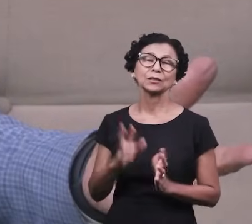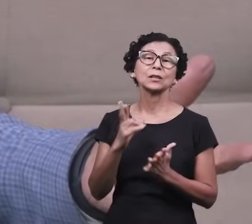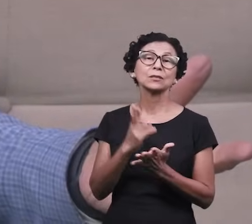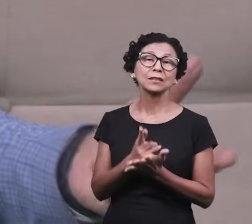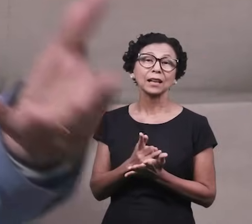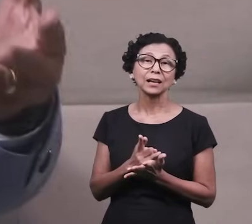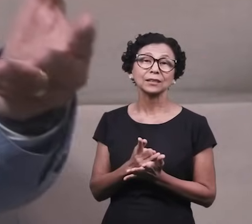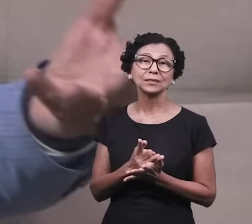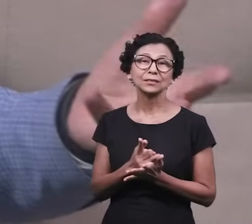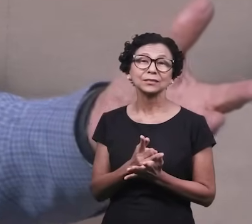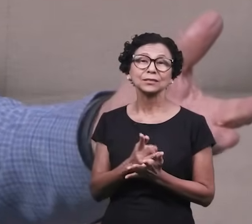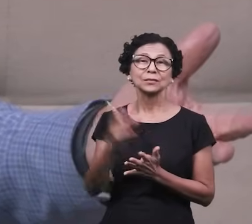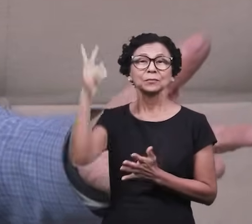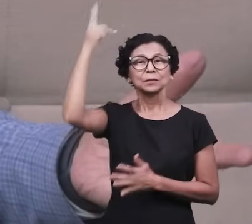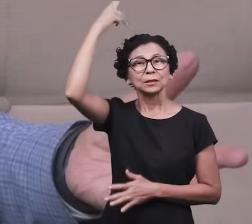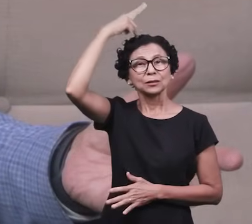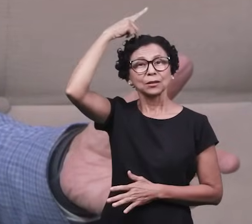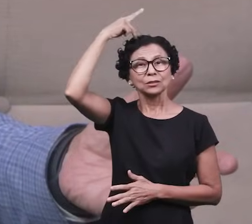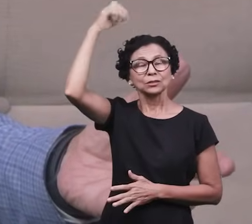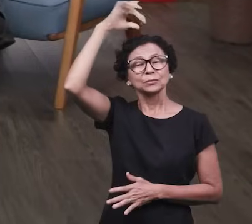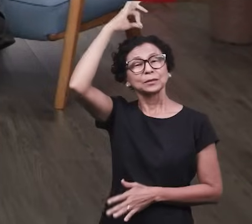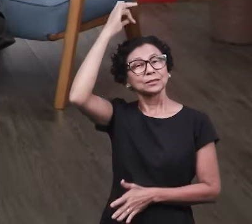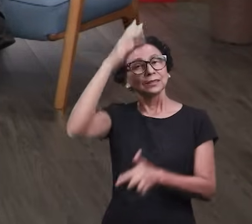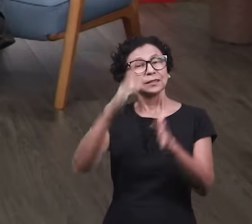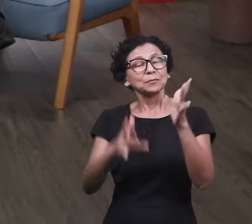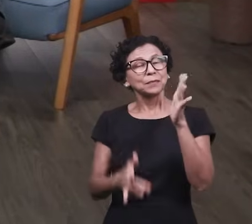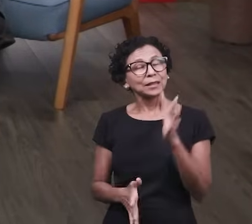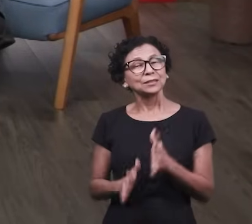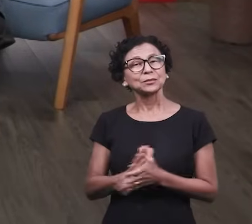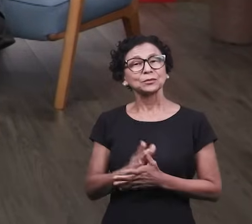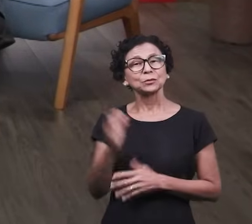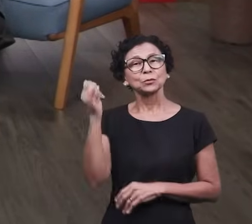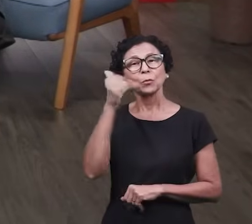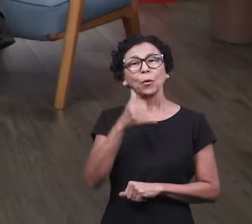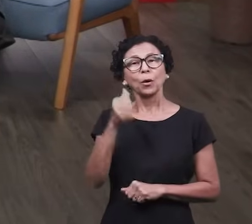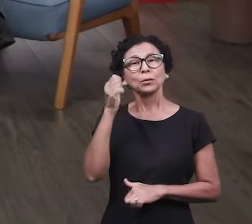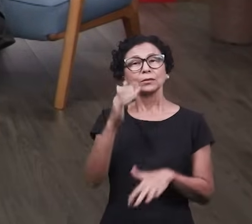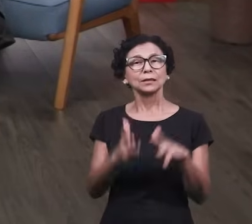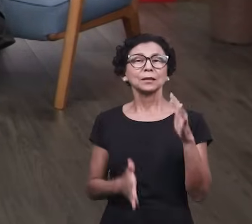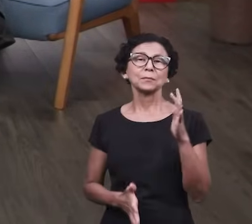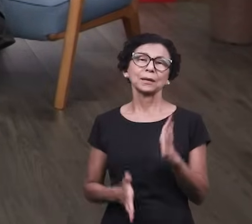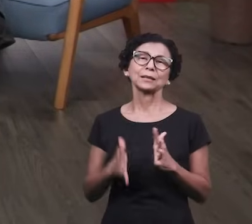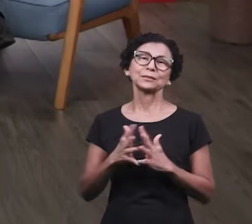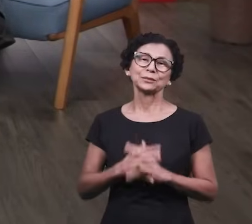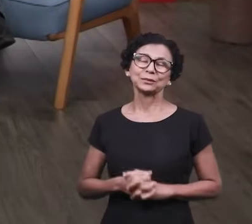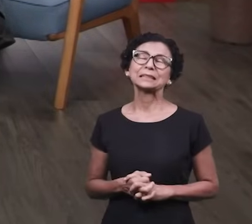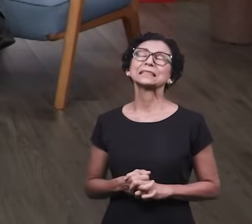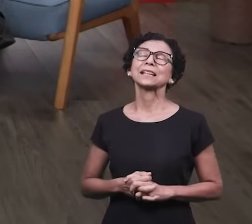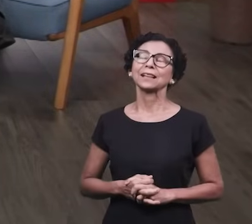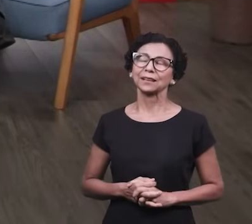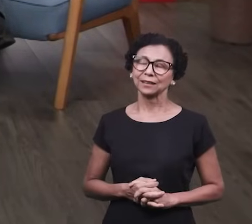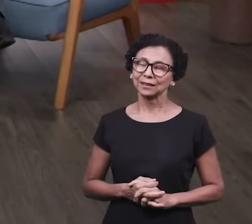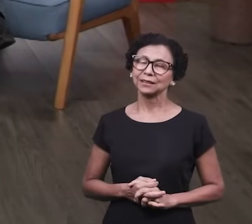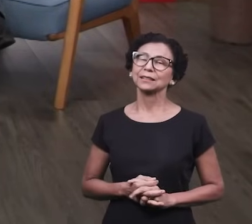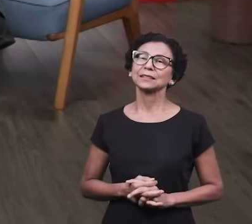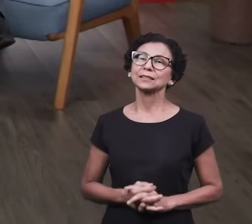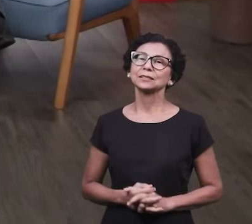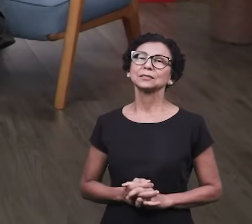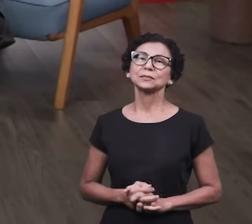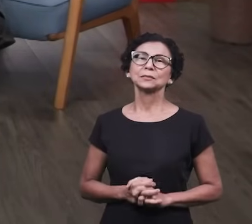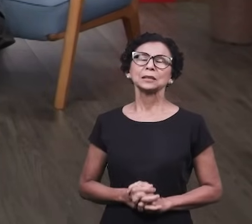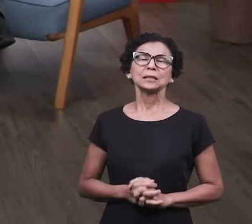Pentecostes, do derramado do Espírito Santo, Do unguento. do unguento derramado, né? Então, é mais uma